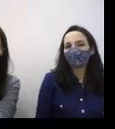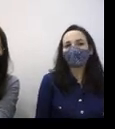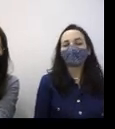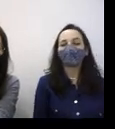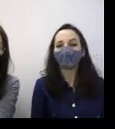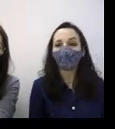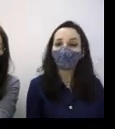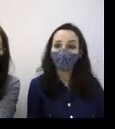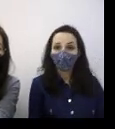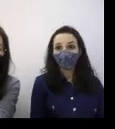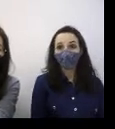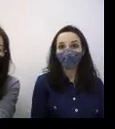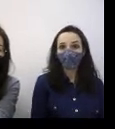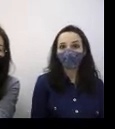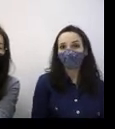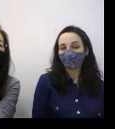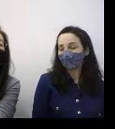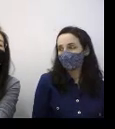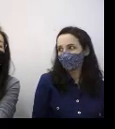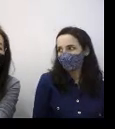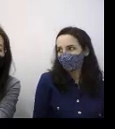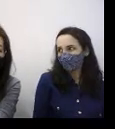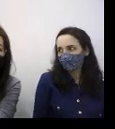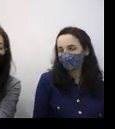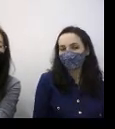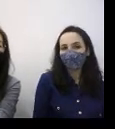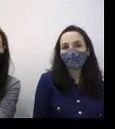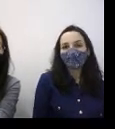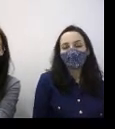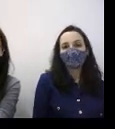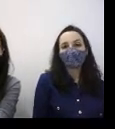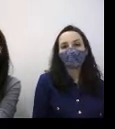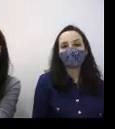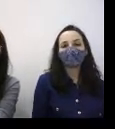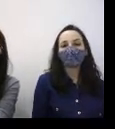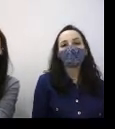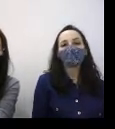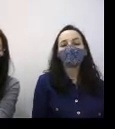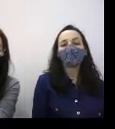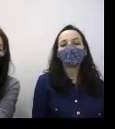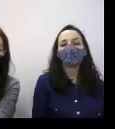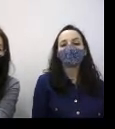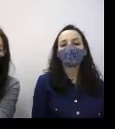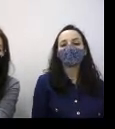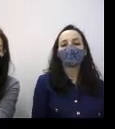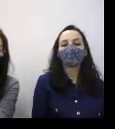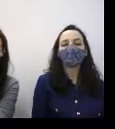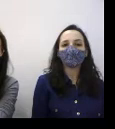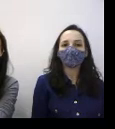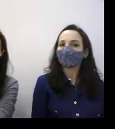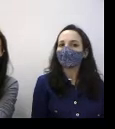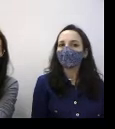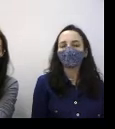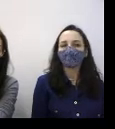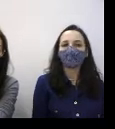difícil colocar um hábito novo na nossa rotina, né? Uhum. A gente tem notado aí o quanto cada